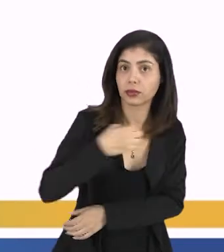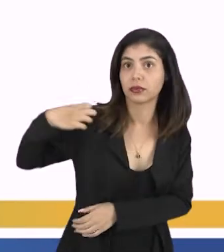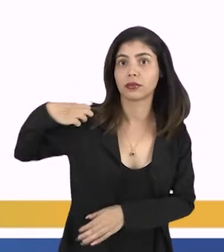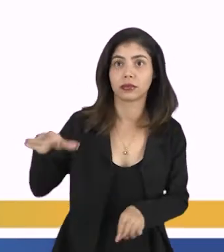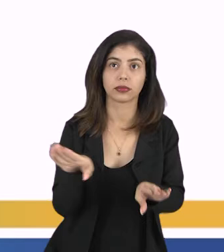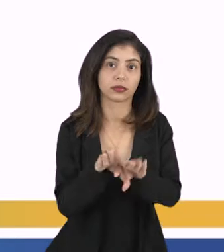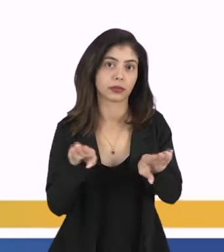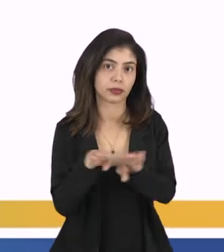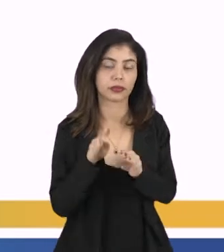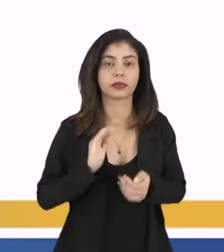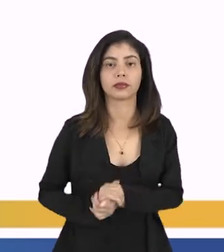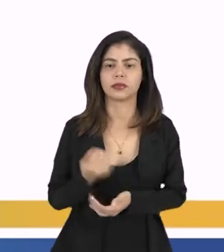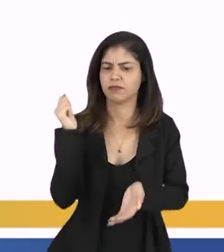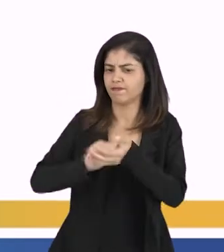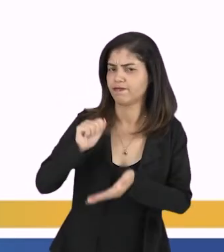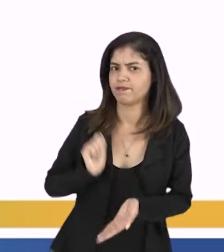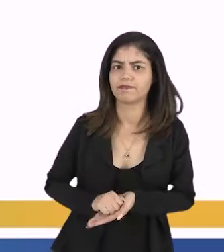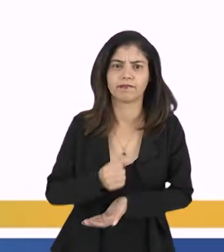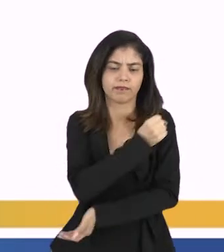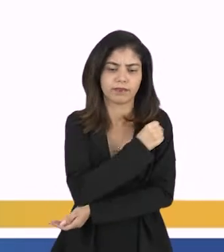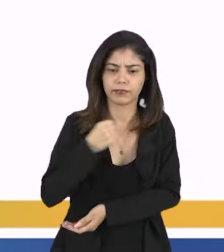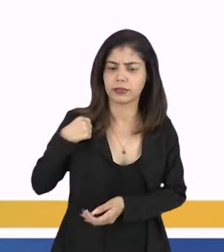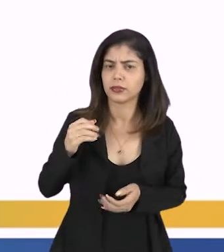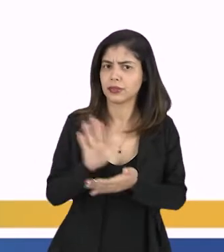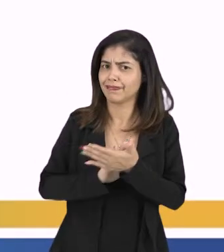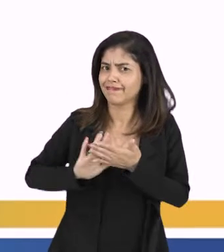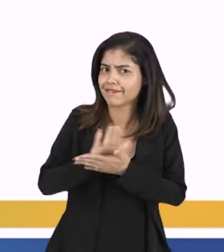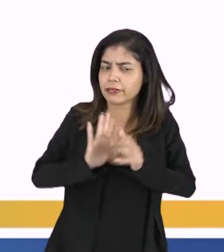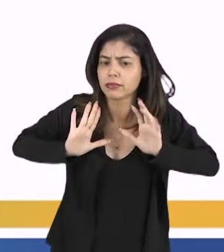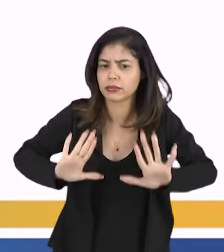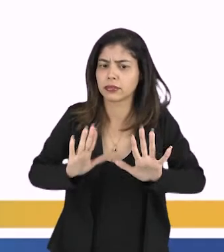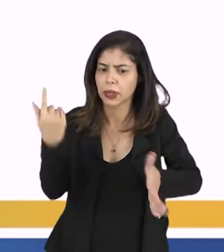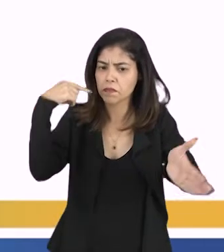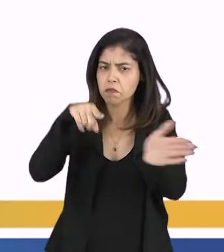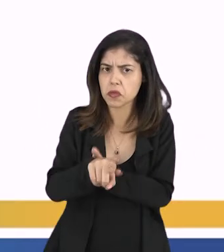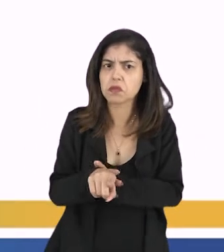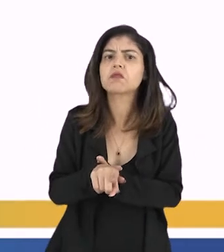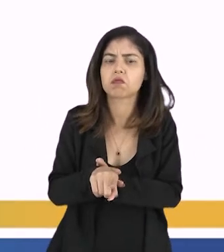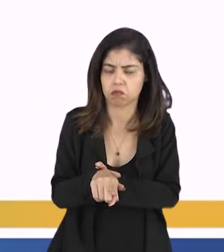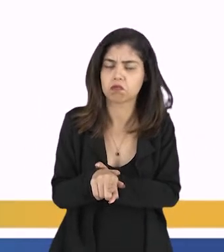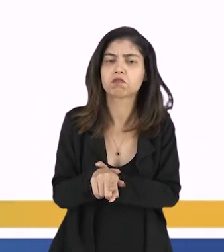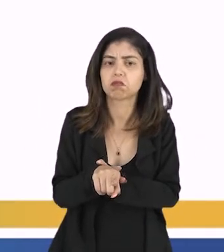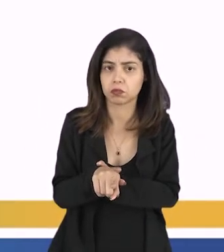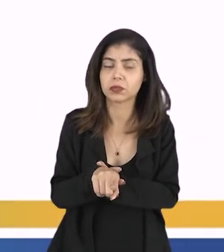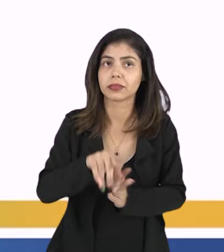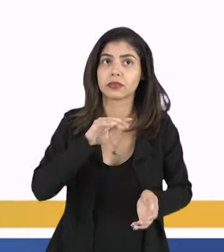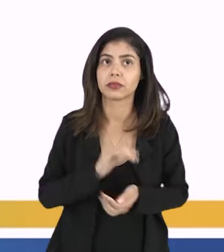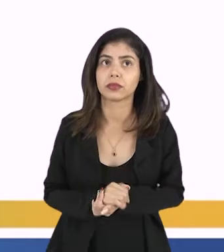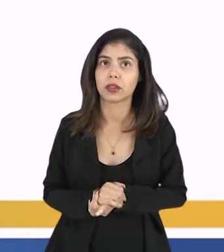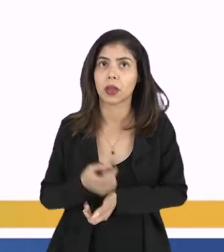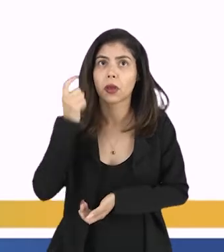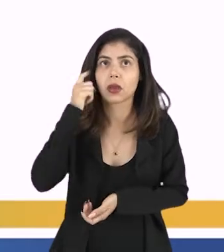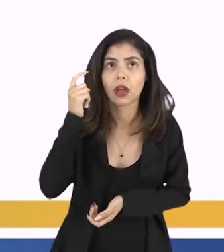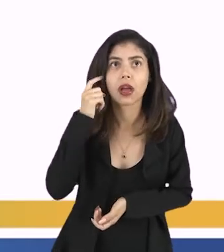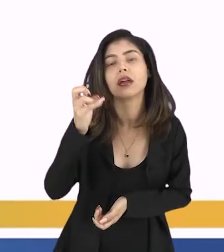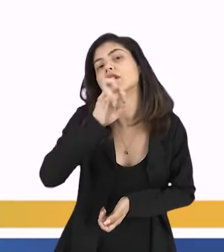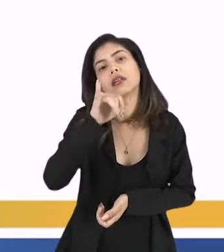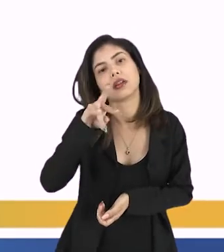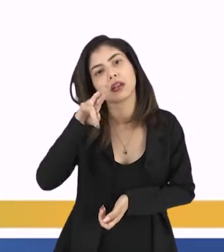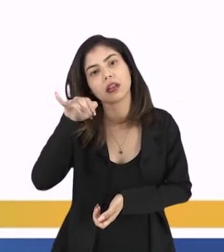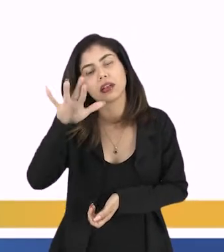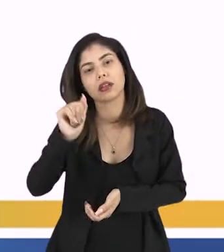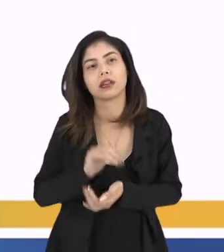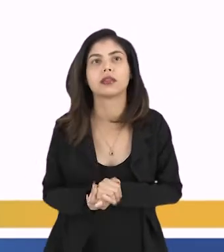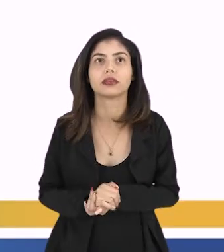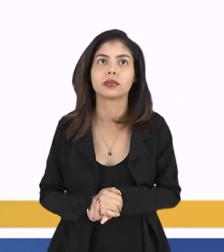vai escrever, mas Sócrates não vai escrever nada. Ele vai indagar as pessoas, vai questionar as pessoas, ironizar os seus conhecimentos e produzir